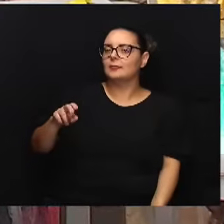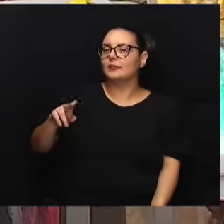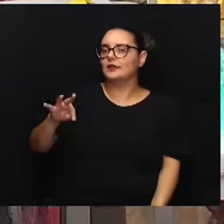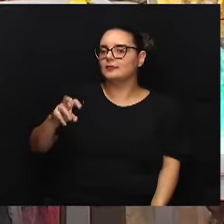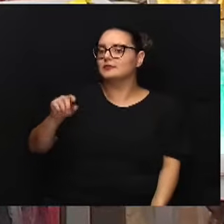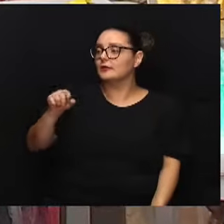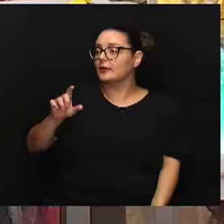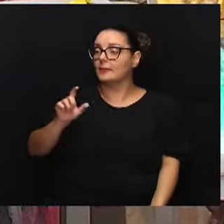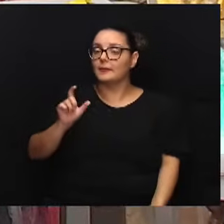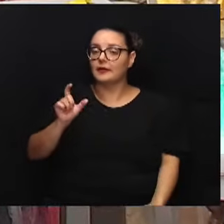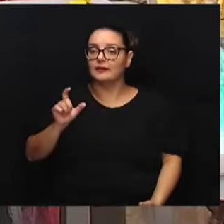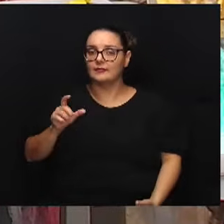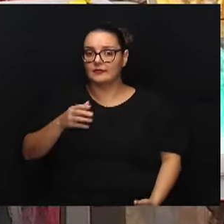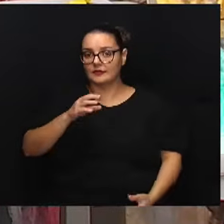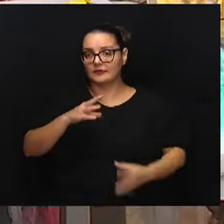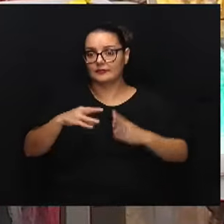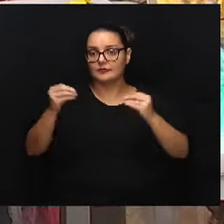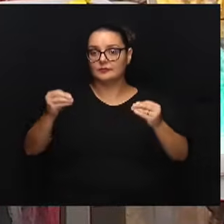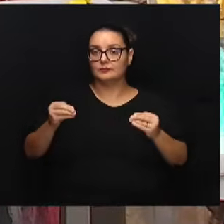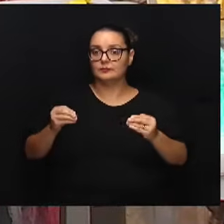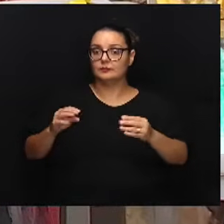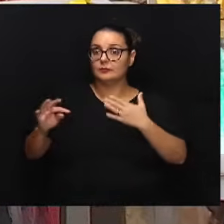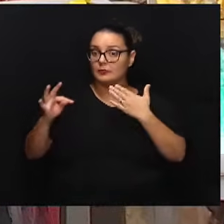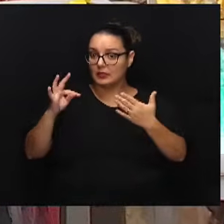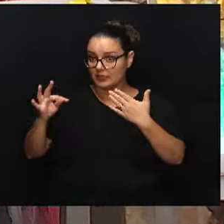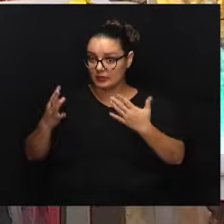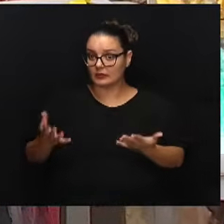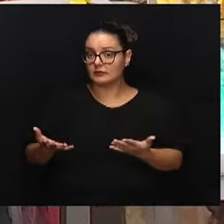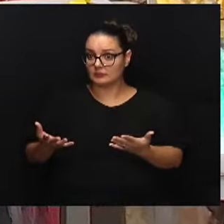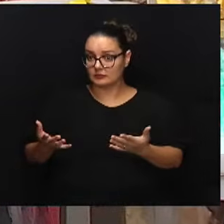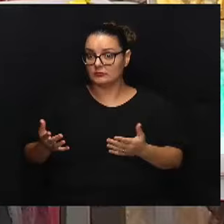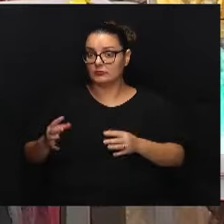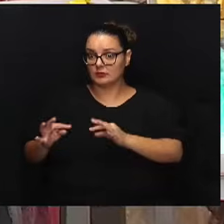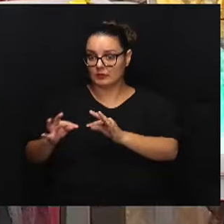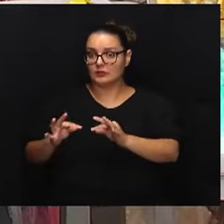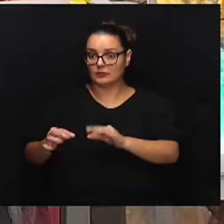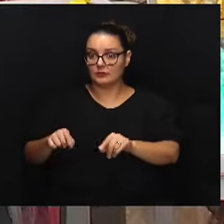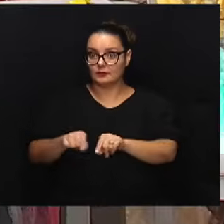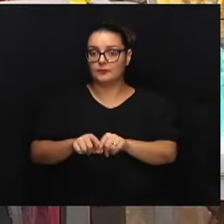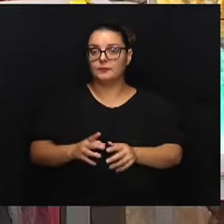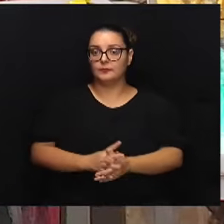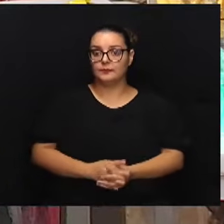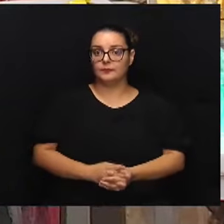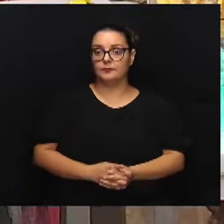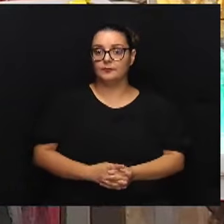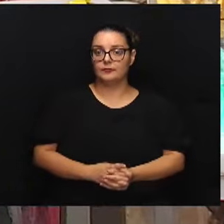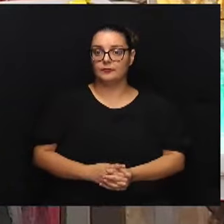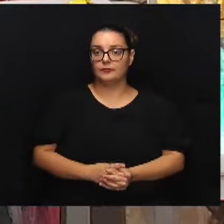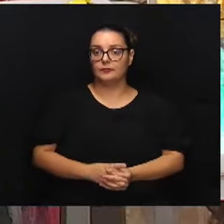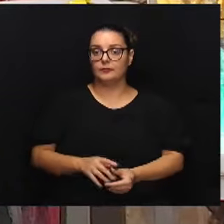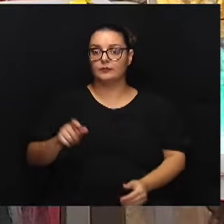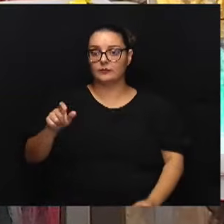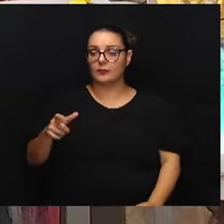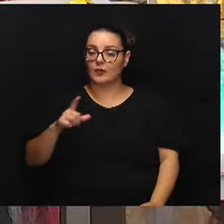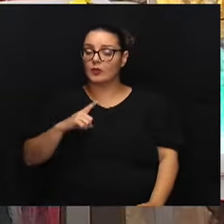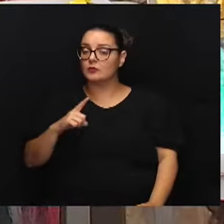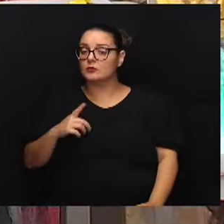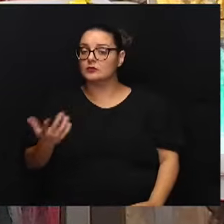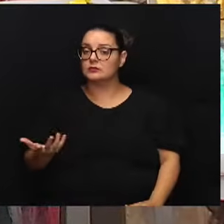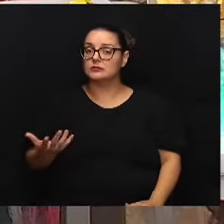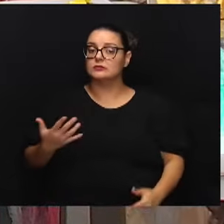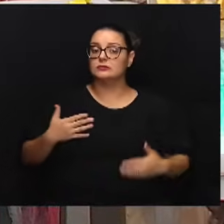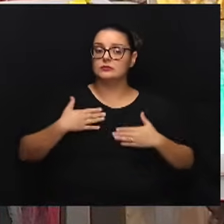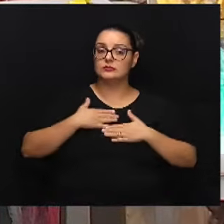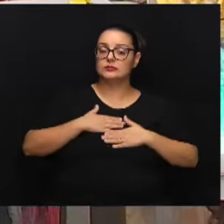Que eu gosto mais de uma linha técnica, mas também eu trabalho numa forma mais terapêutico da coisa, da pessoa ter um